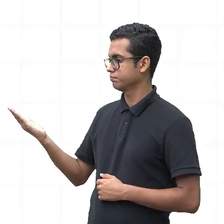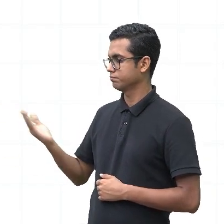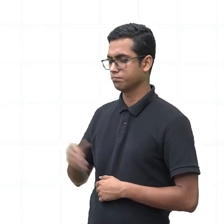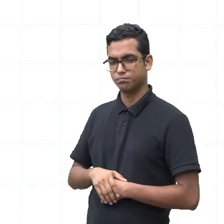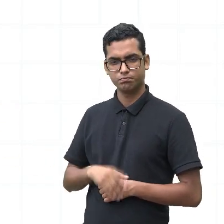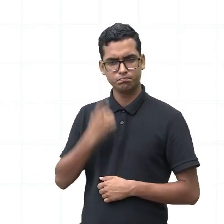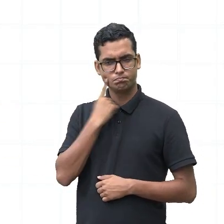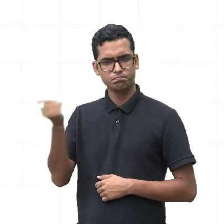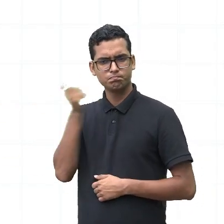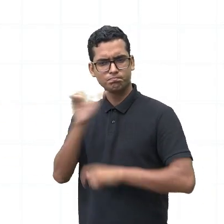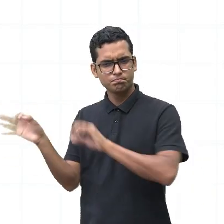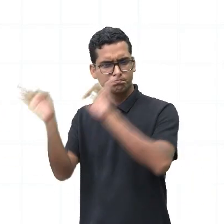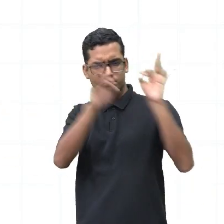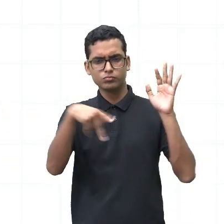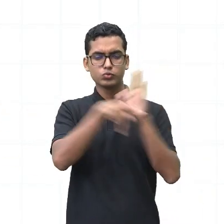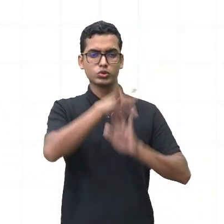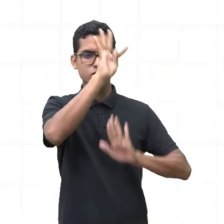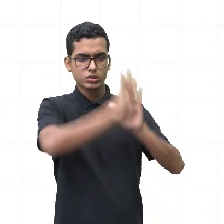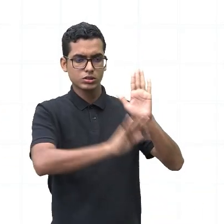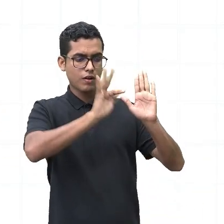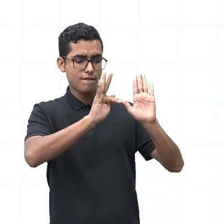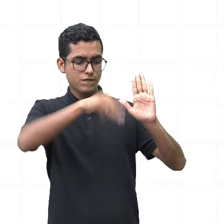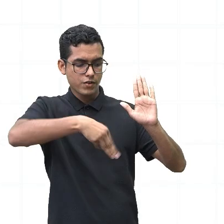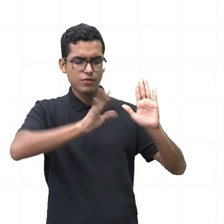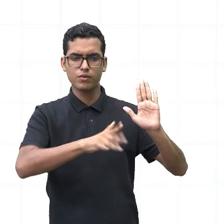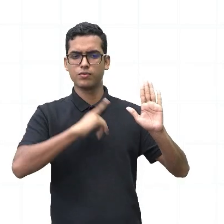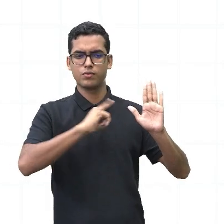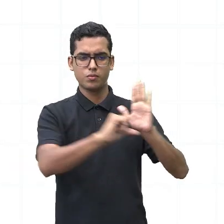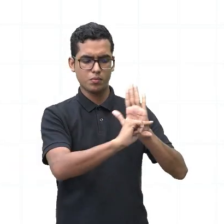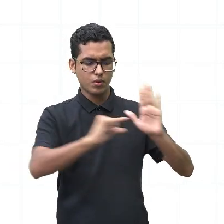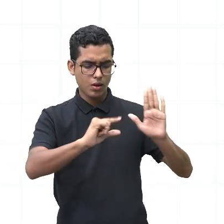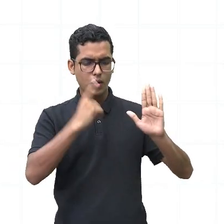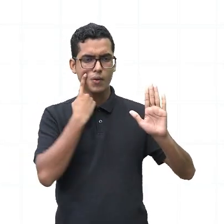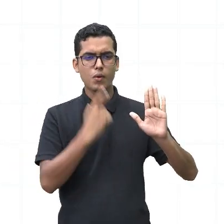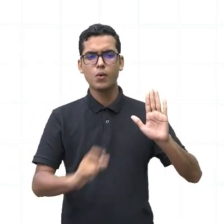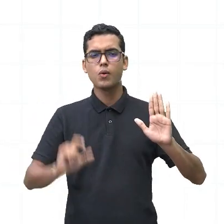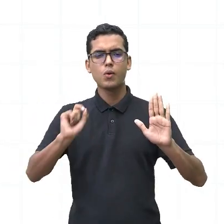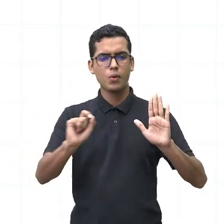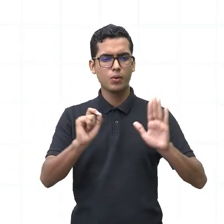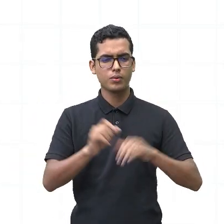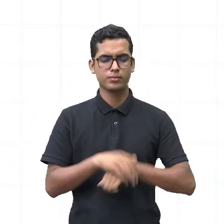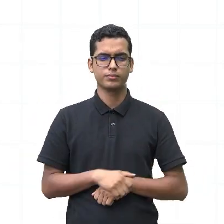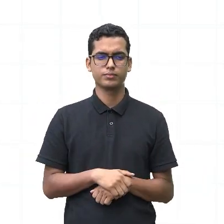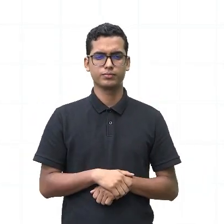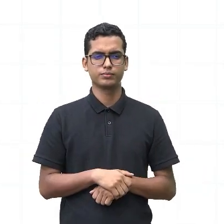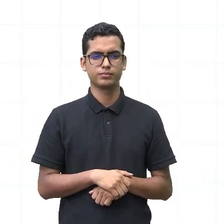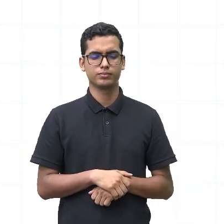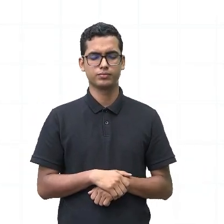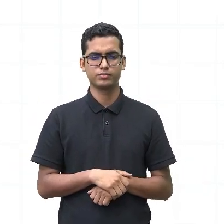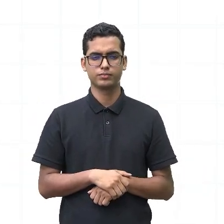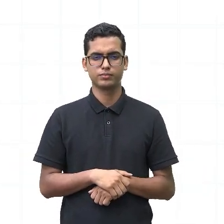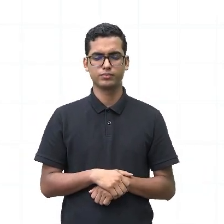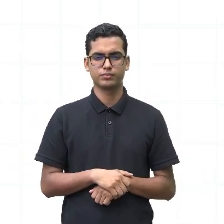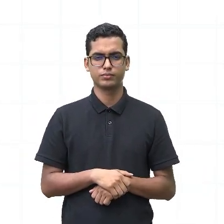Vejam aqui o final do texto. Tem assim, significance defined is published in